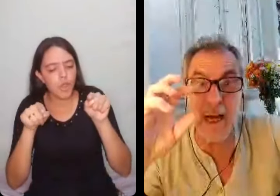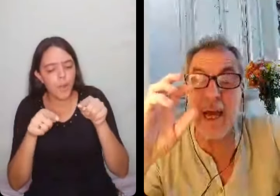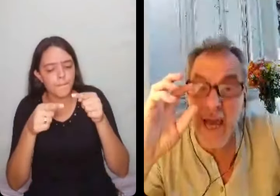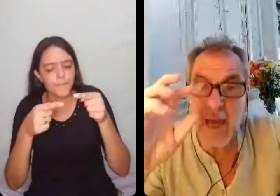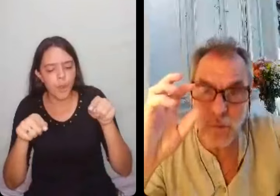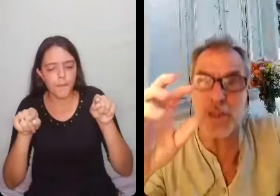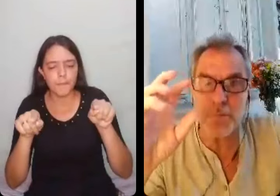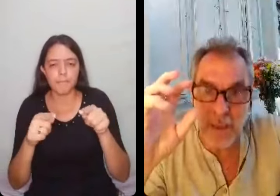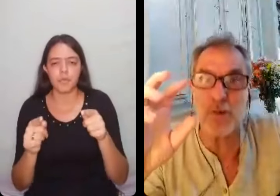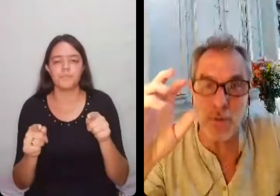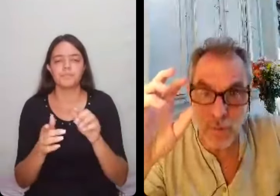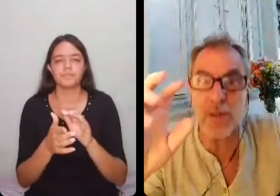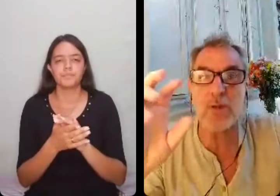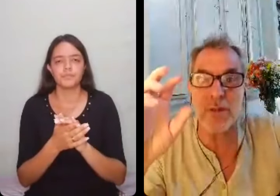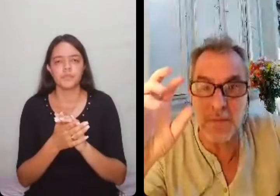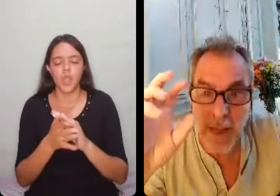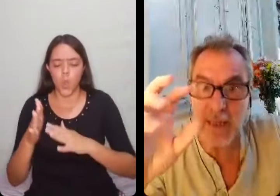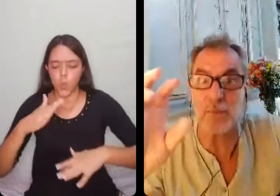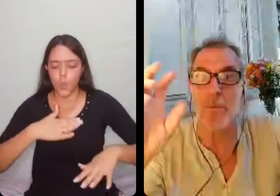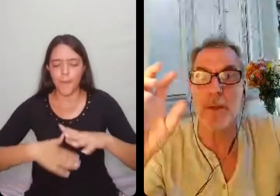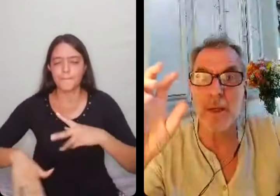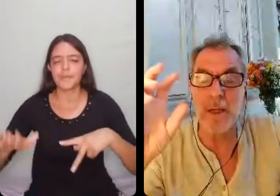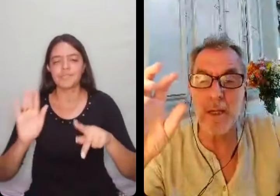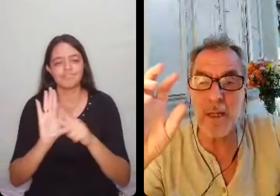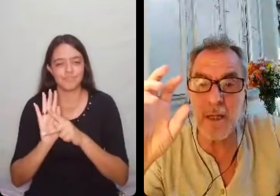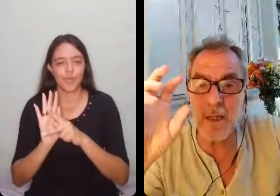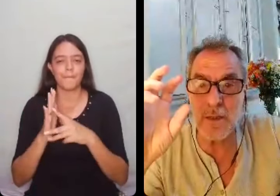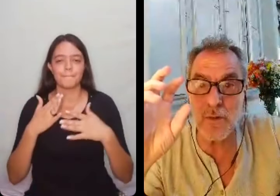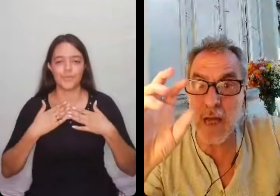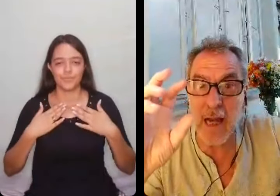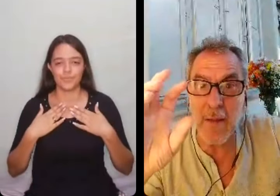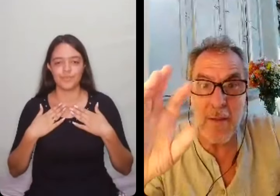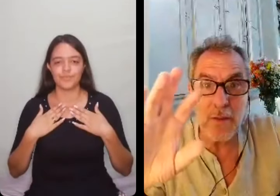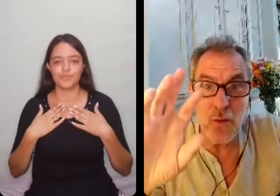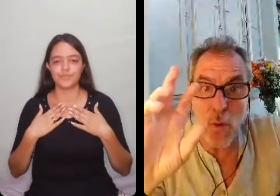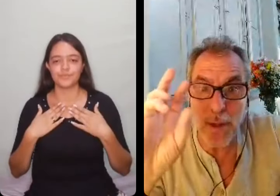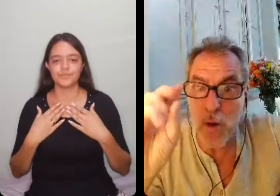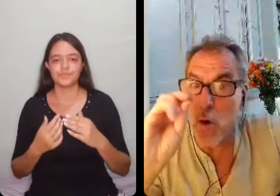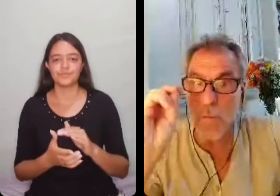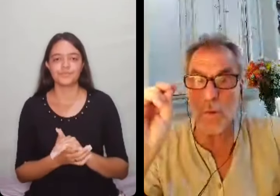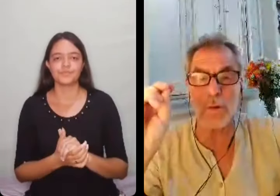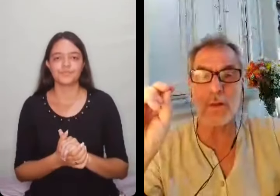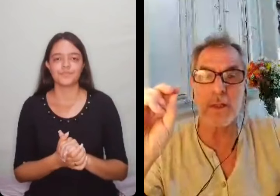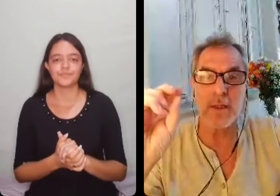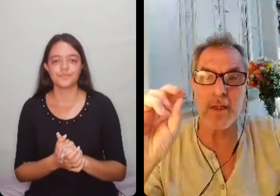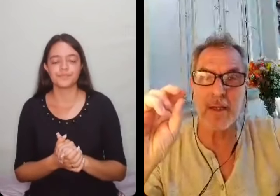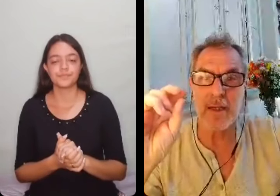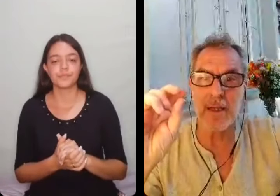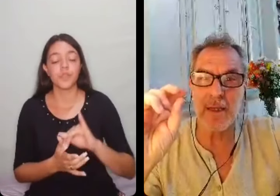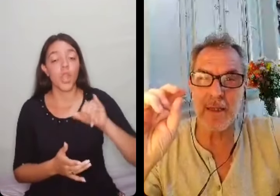música é um espaço acústico em si mesmo. E Jussara soube como